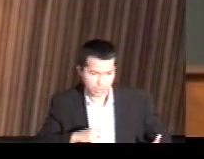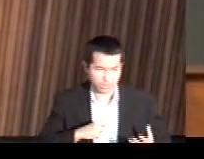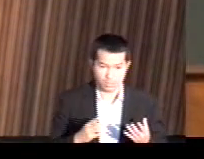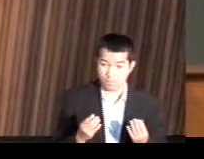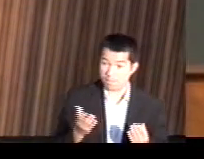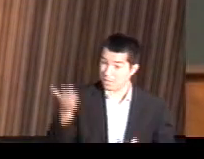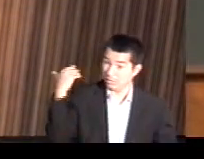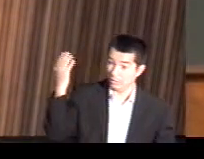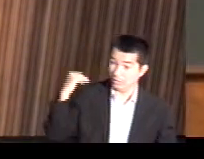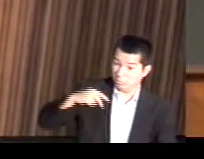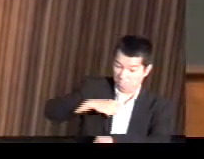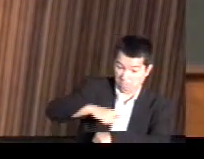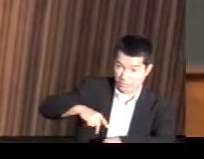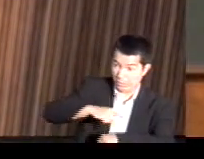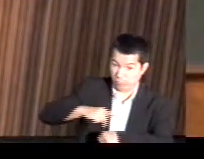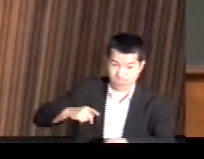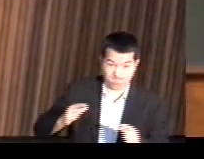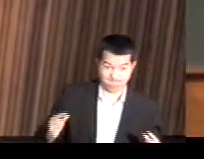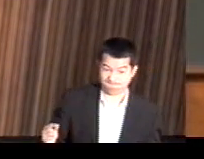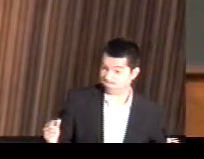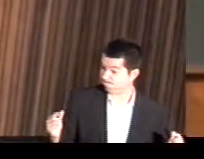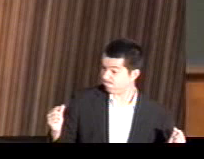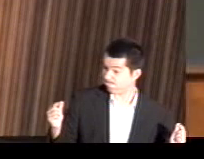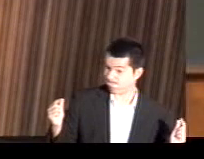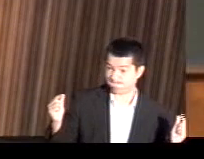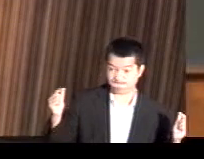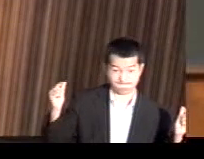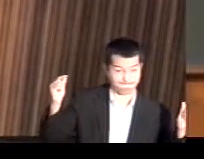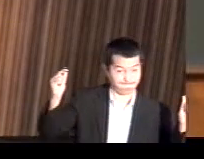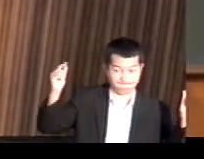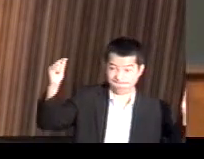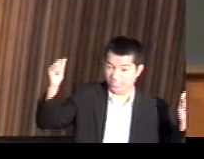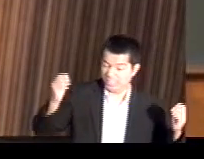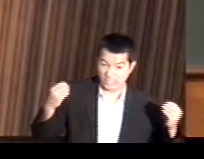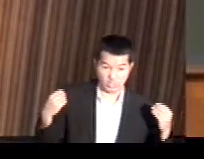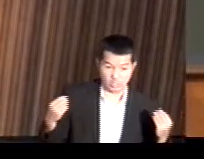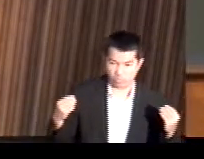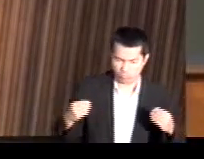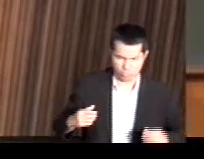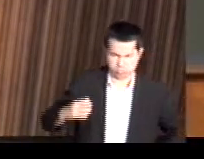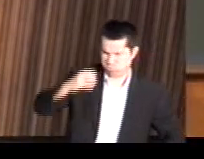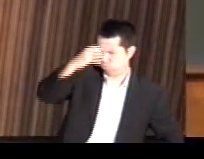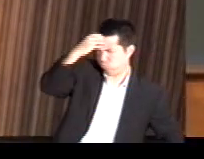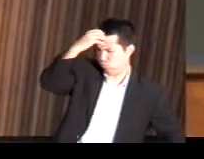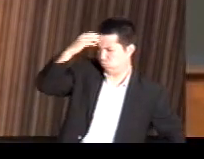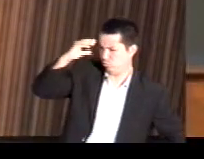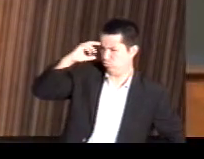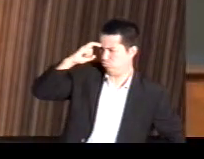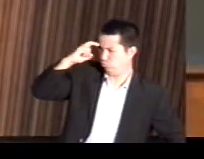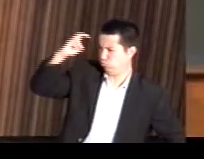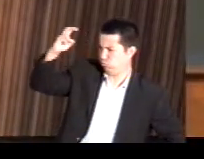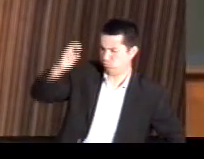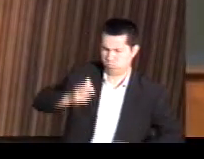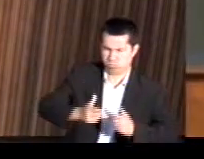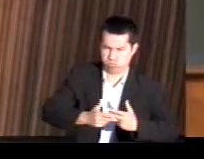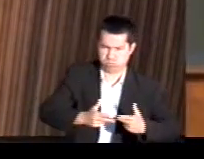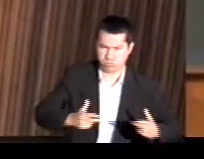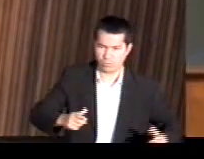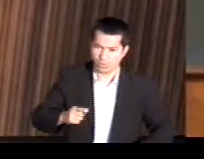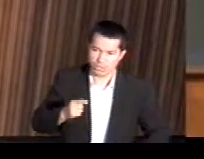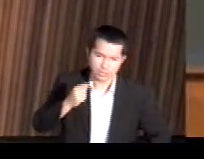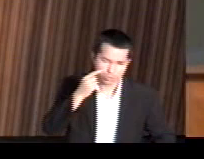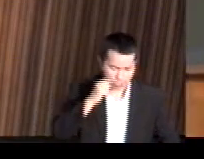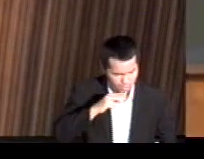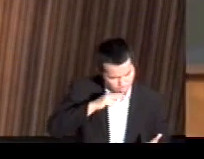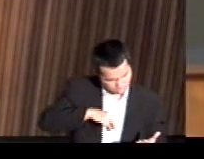E quando você começa a olhar por que os grandes impérios da história faliram, você vai descobrir a corrupção, a